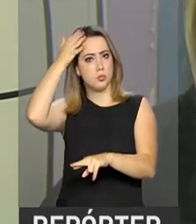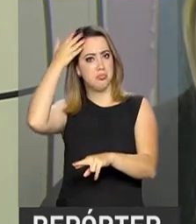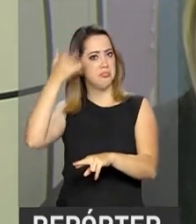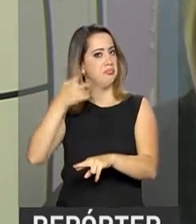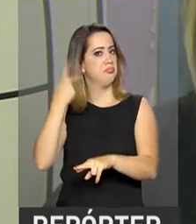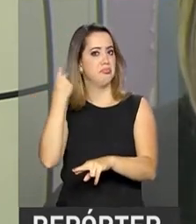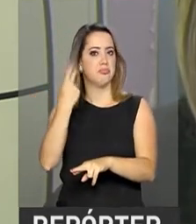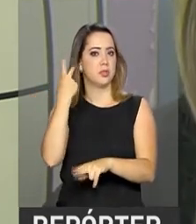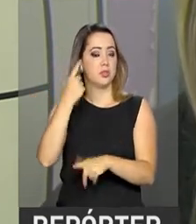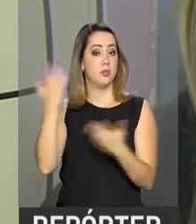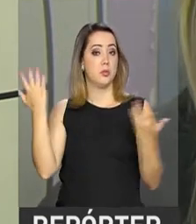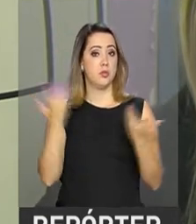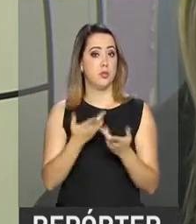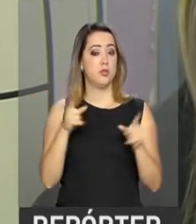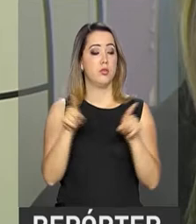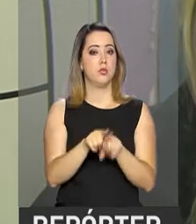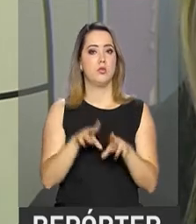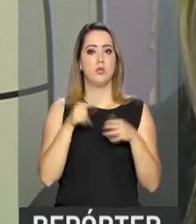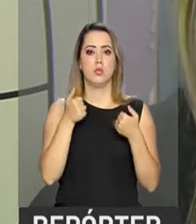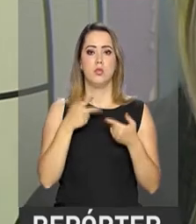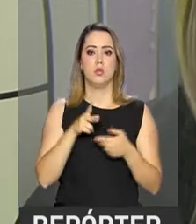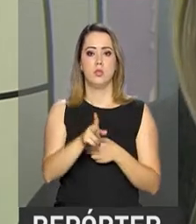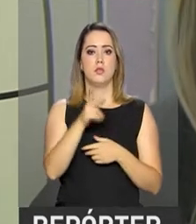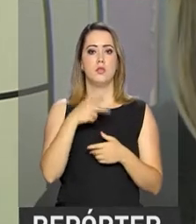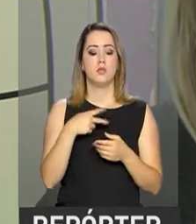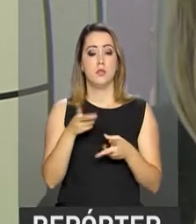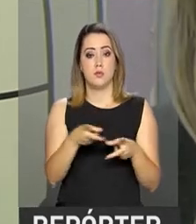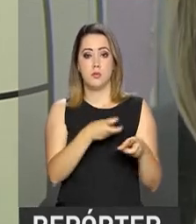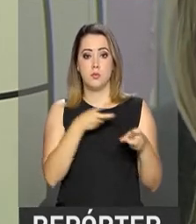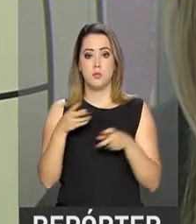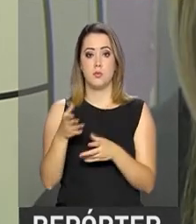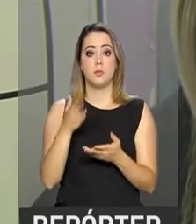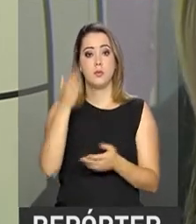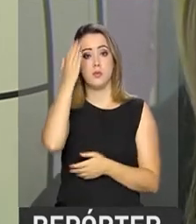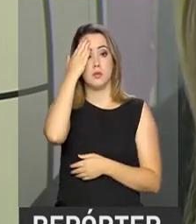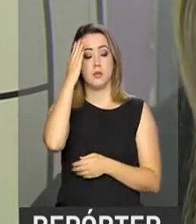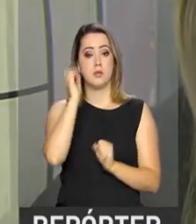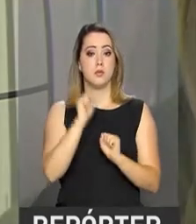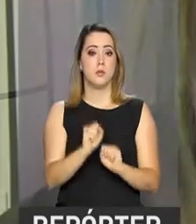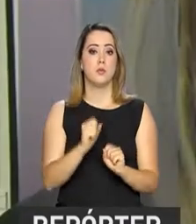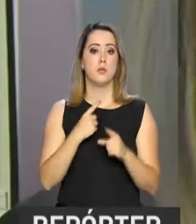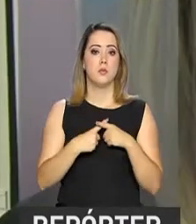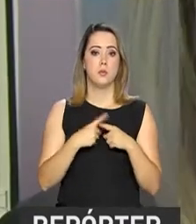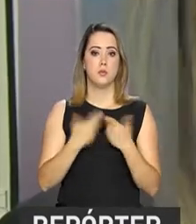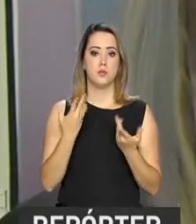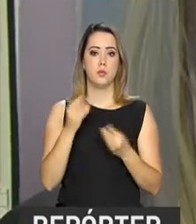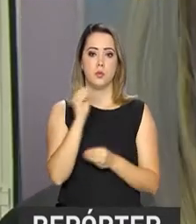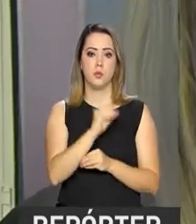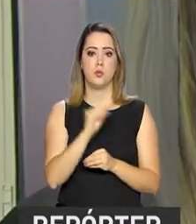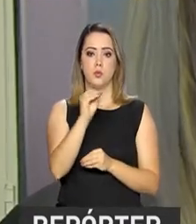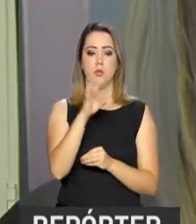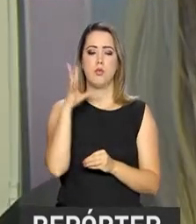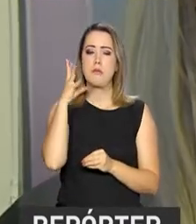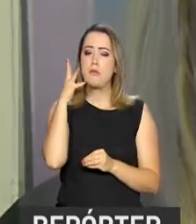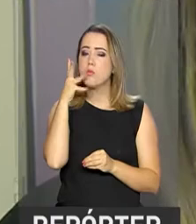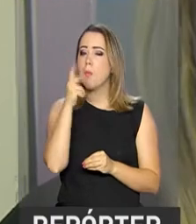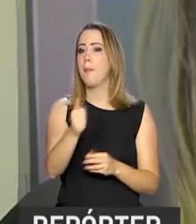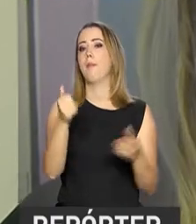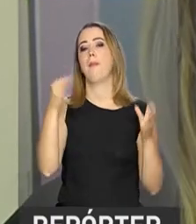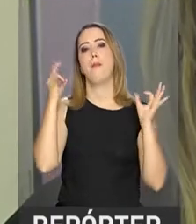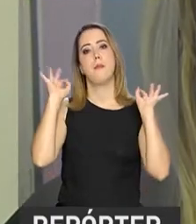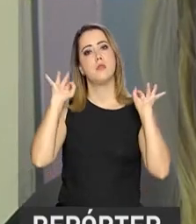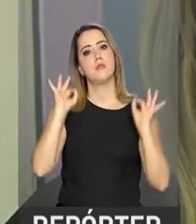ele está em eletro encefalograma contínuo para poder descobrir a possível causa tratamento excelente é